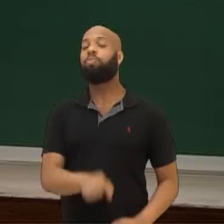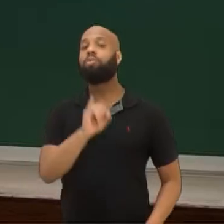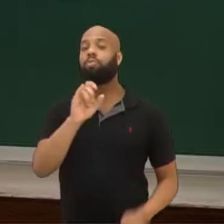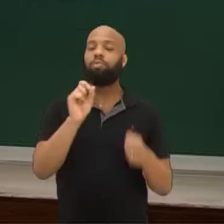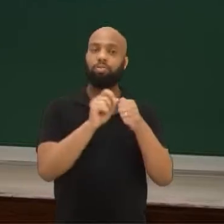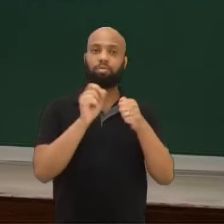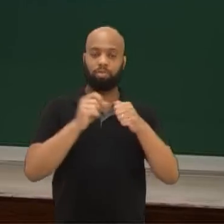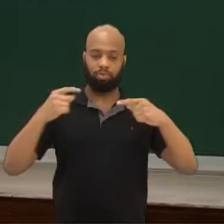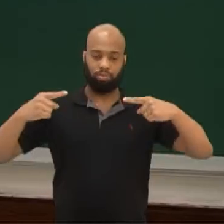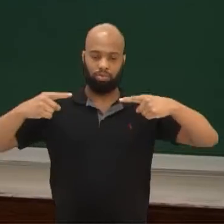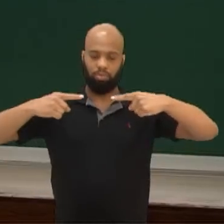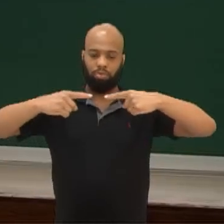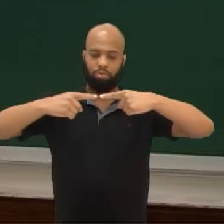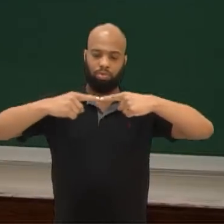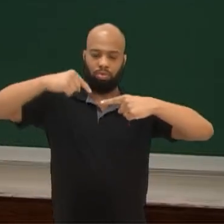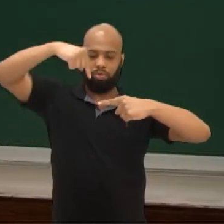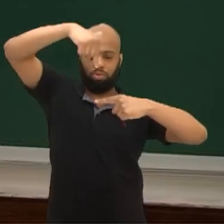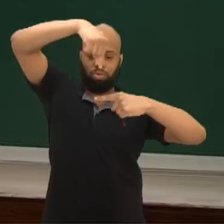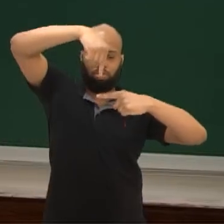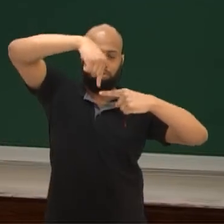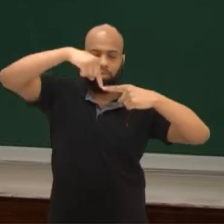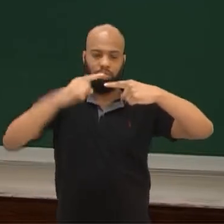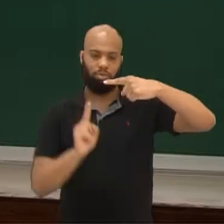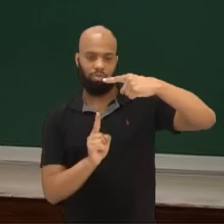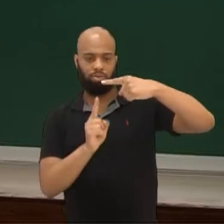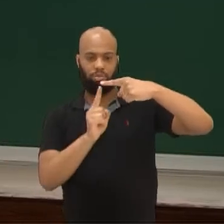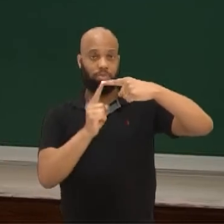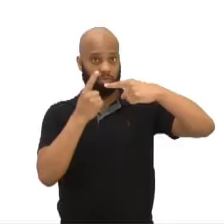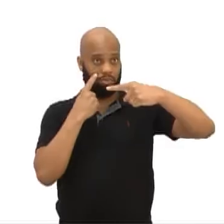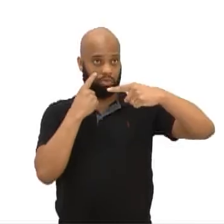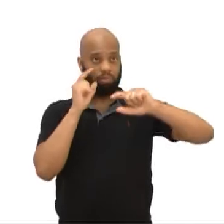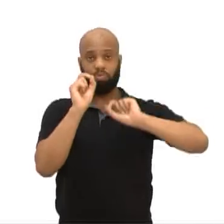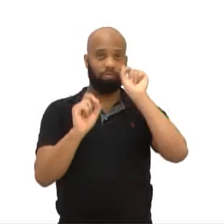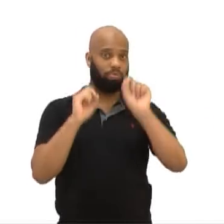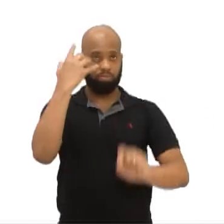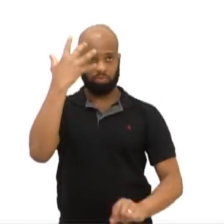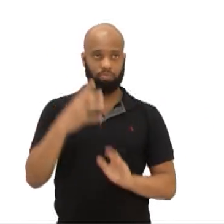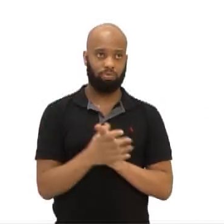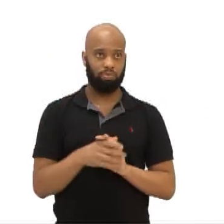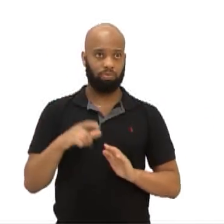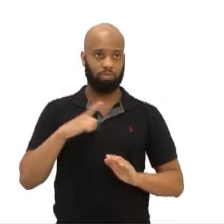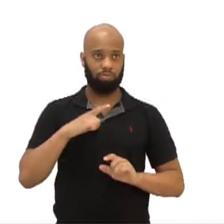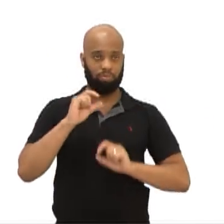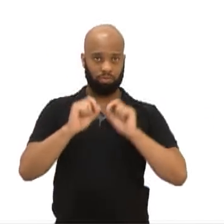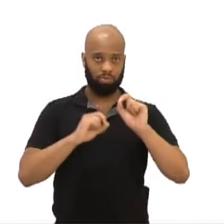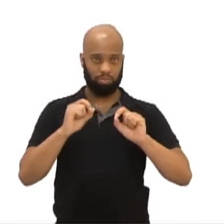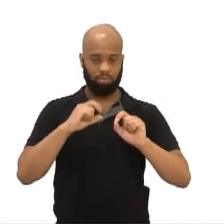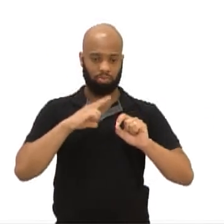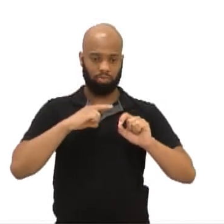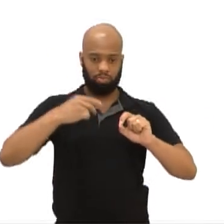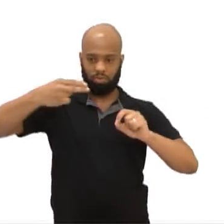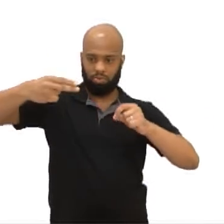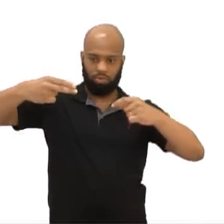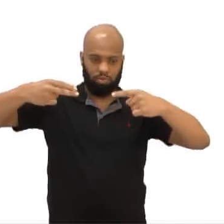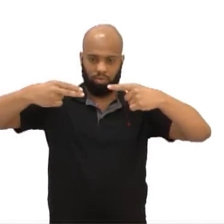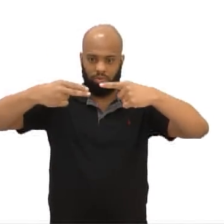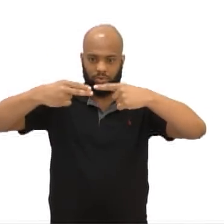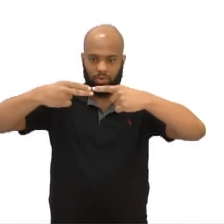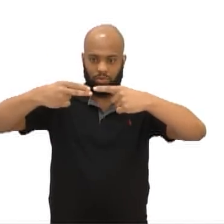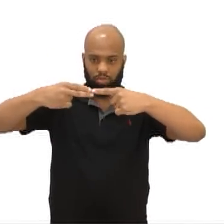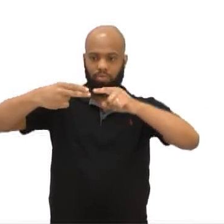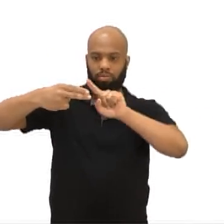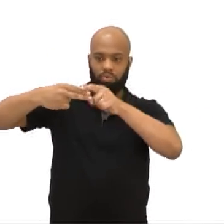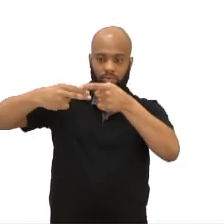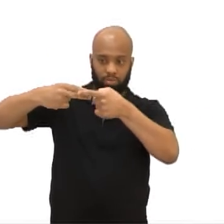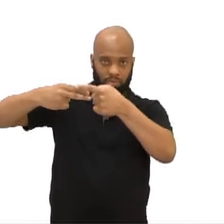se nessa volta completa colocarmos outros lápis? Perceberam aqui? Eu tenho os dois ali que formam o meu ângulo de volta completa